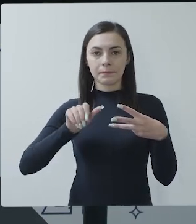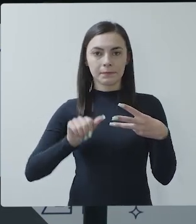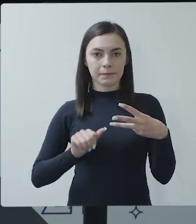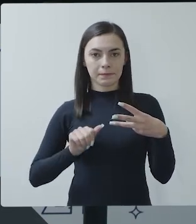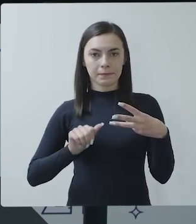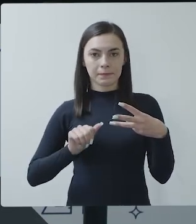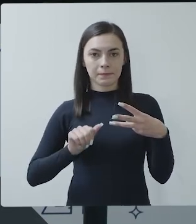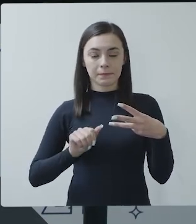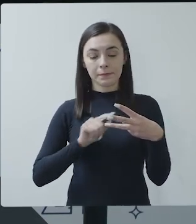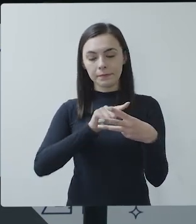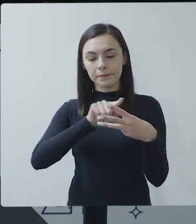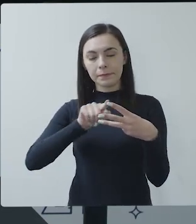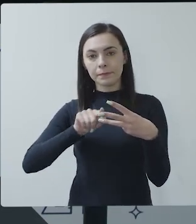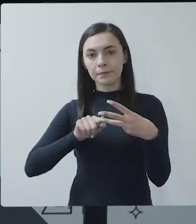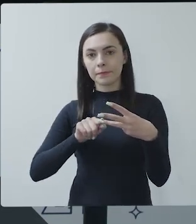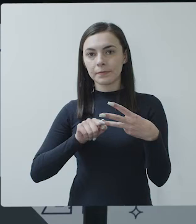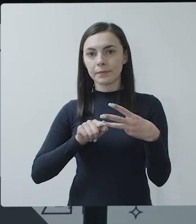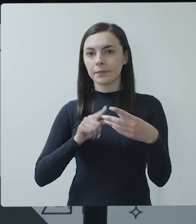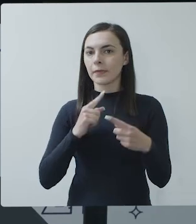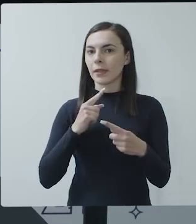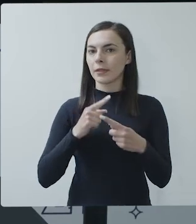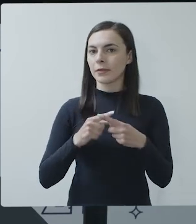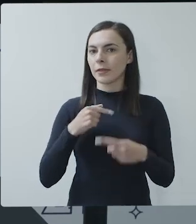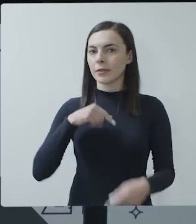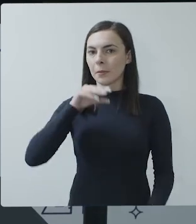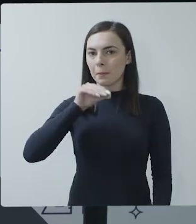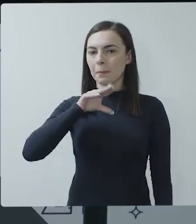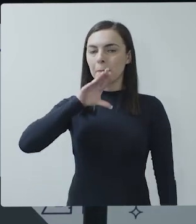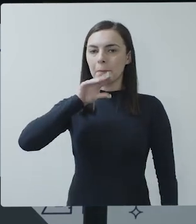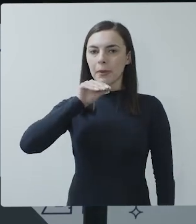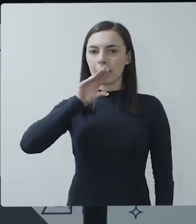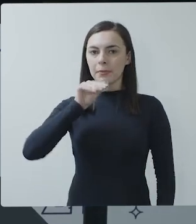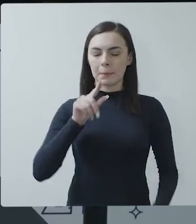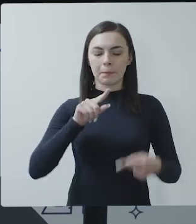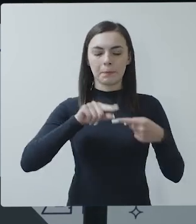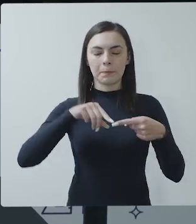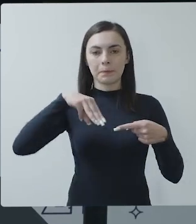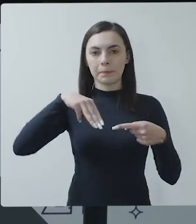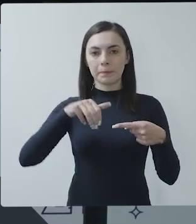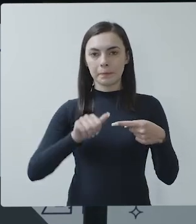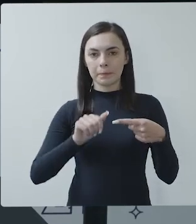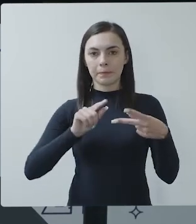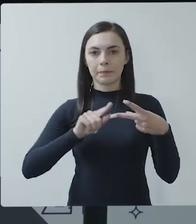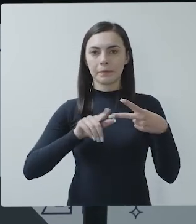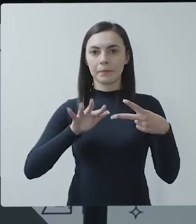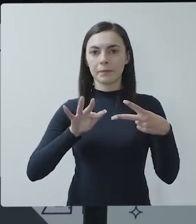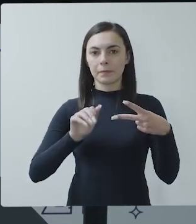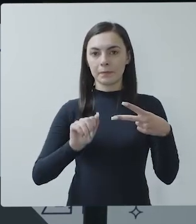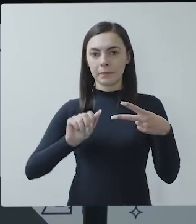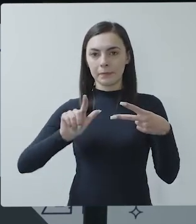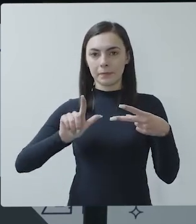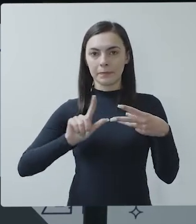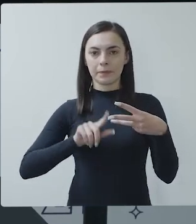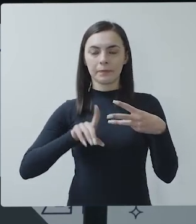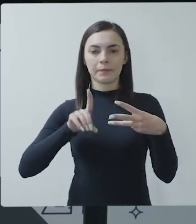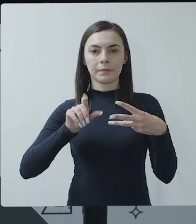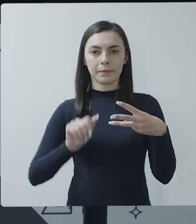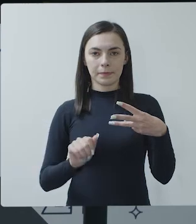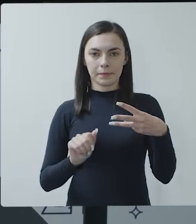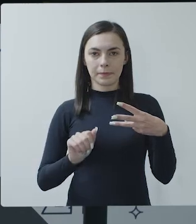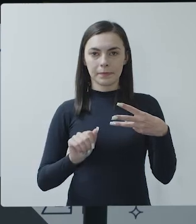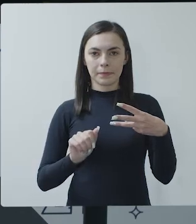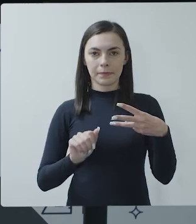fal, da. Três vezes eu abri a boca. Ma,